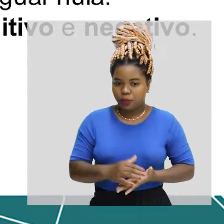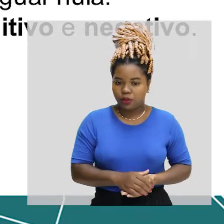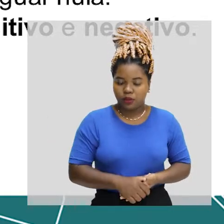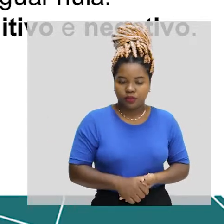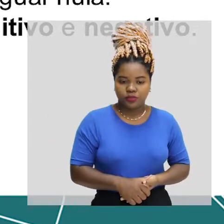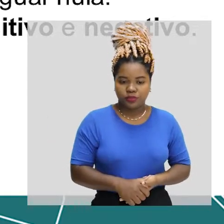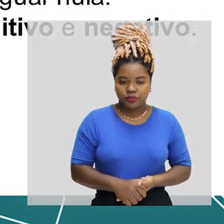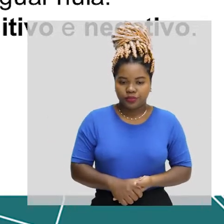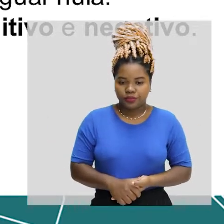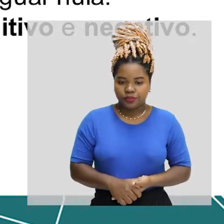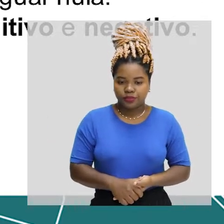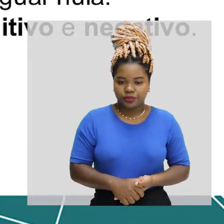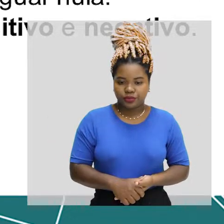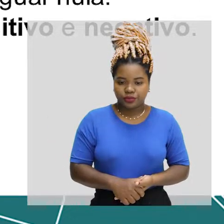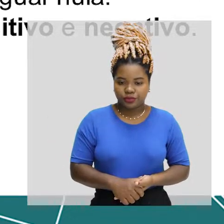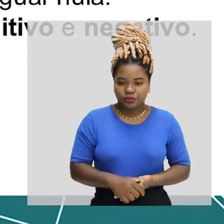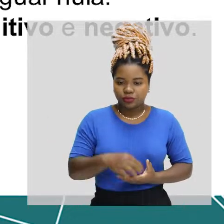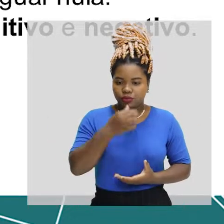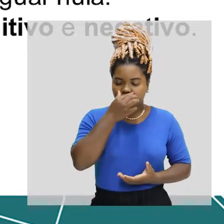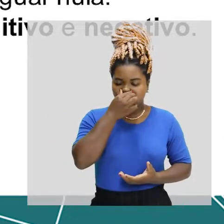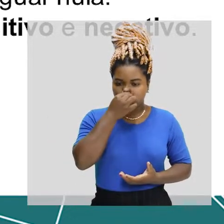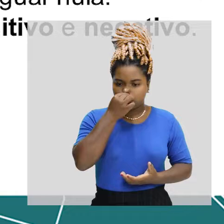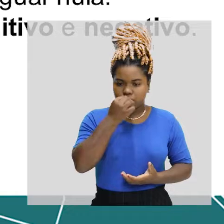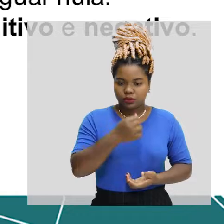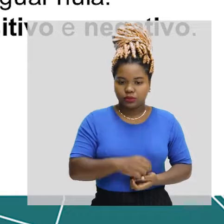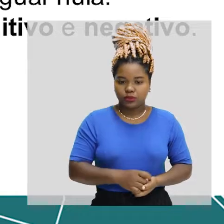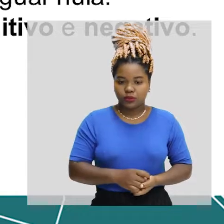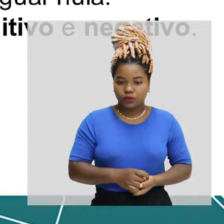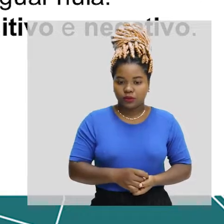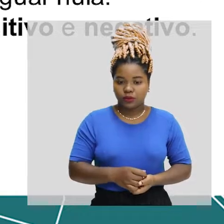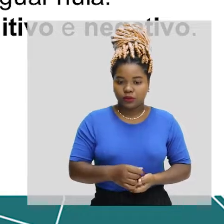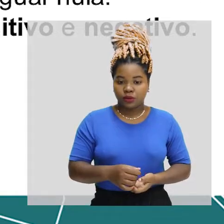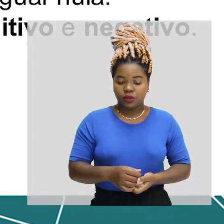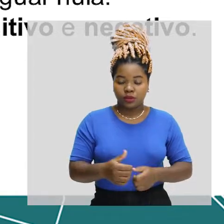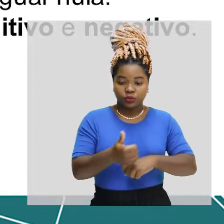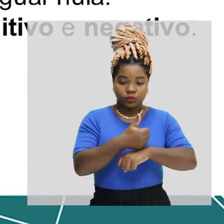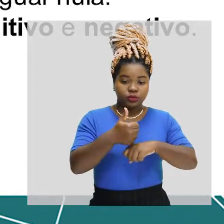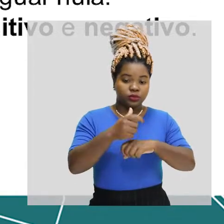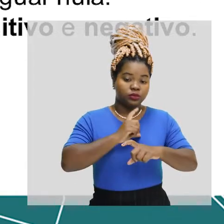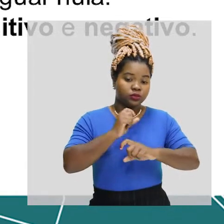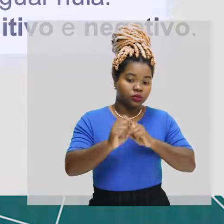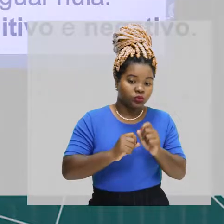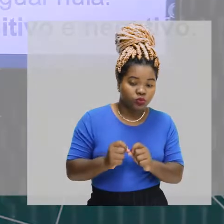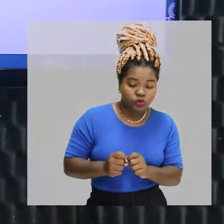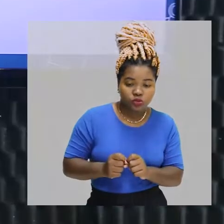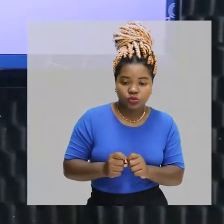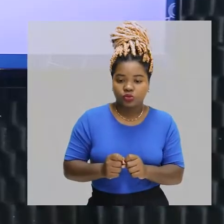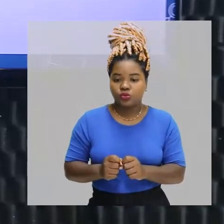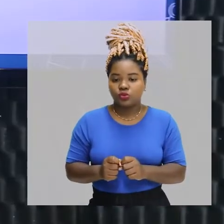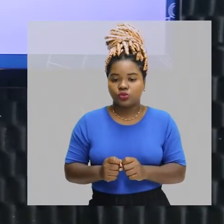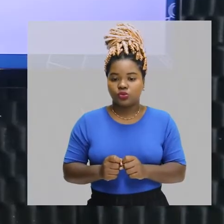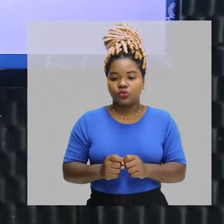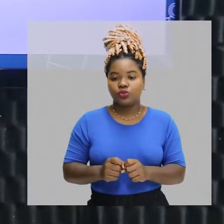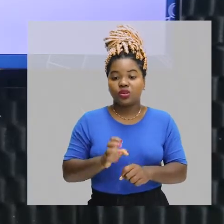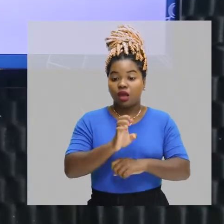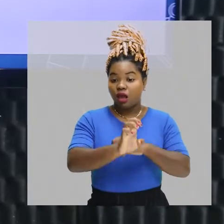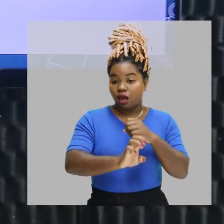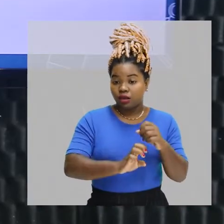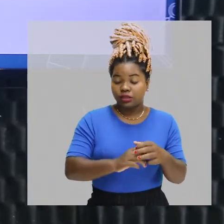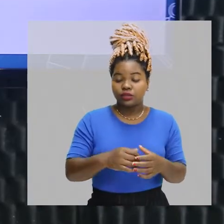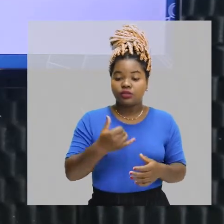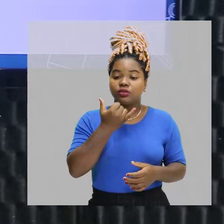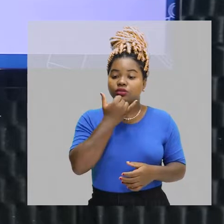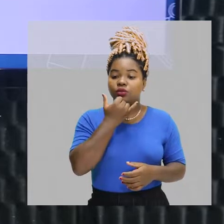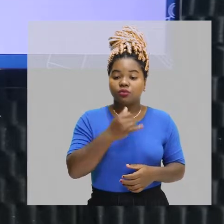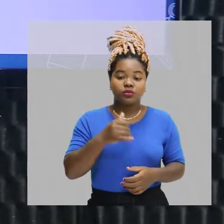respectivos neutrinos. Os três primeiros possuem cargas elétricas, certo? Então os três primeiros vão ter cargas elétricas,